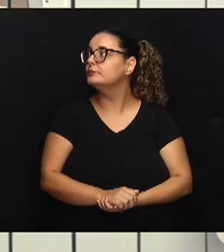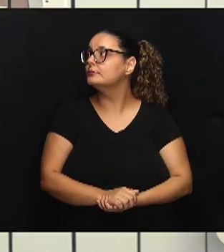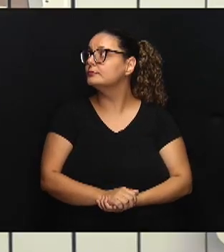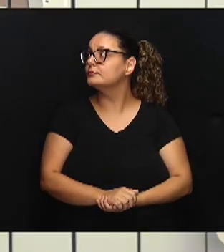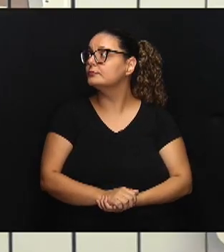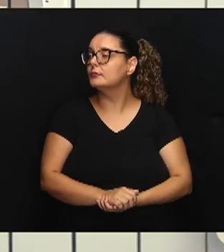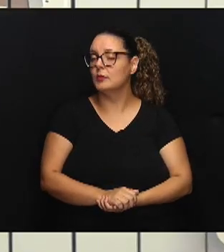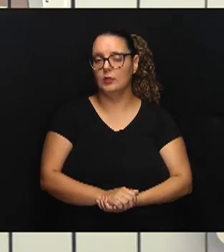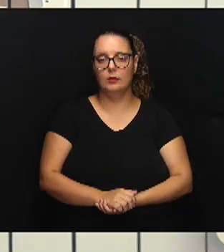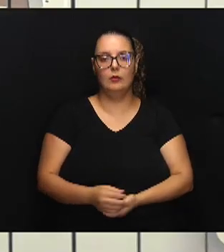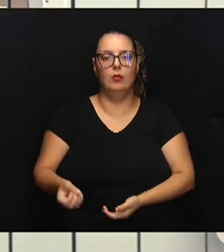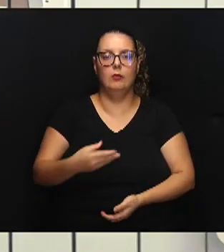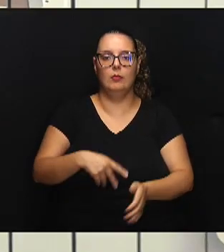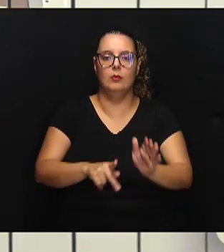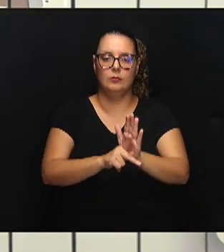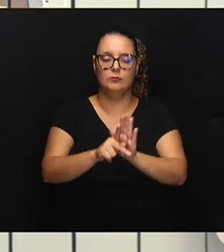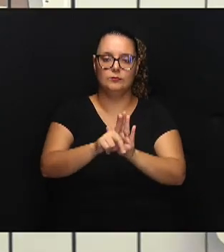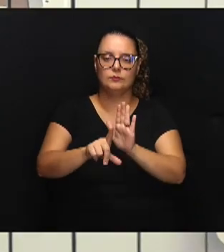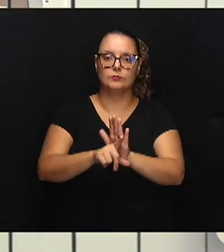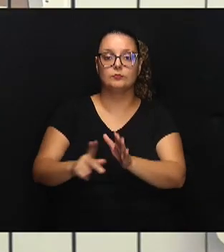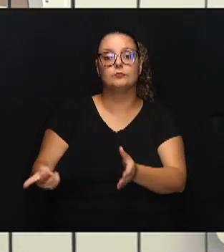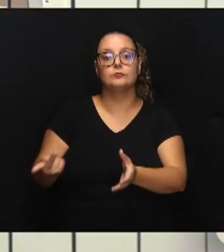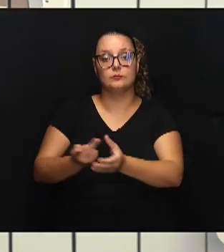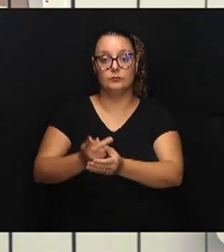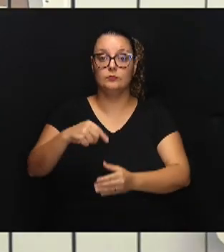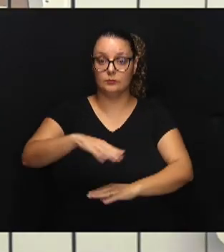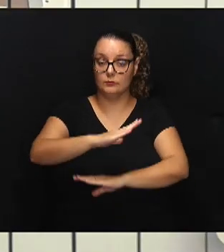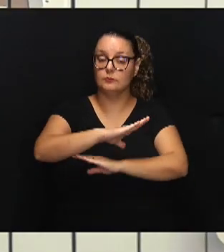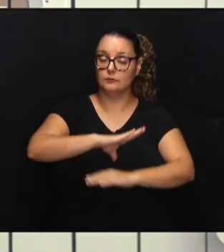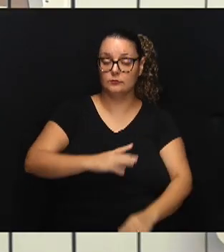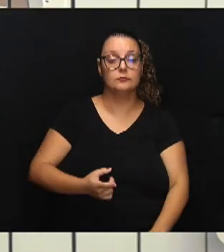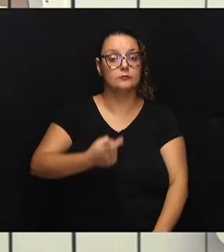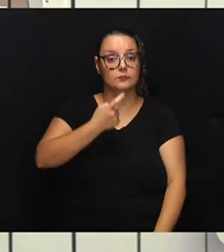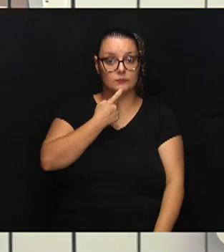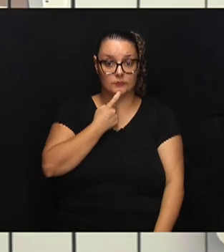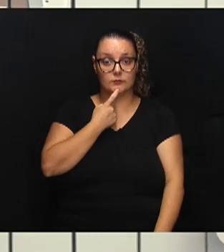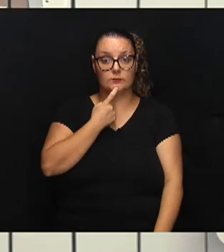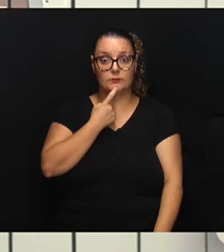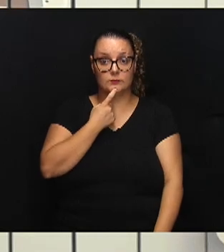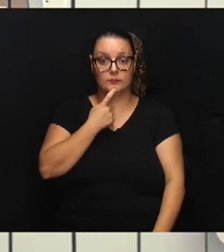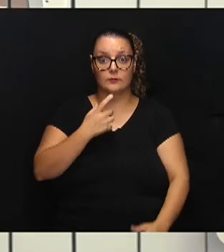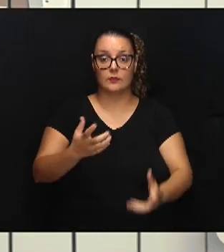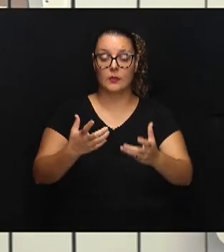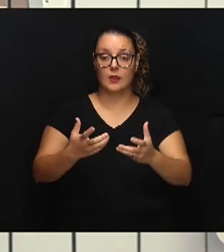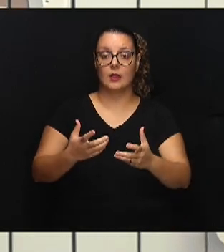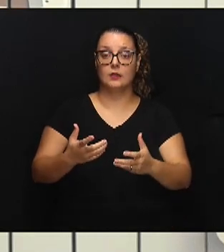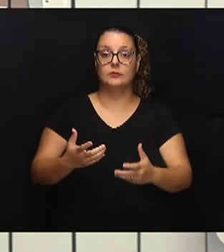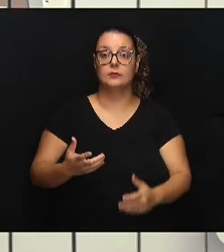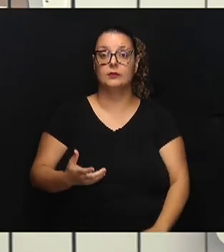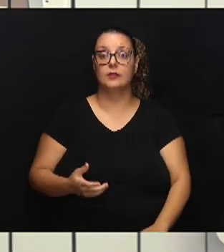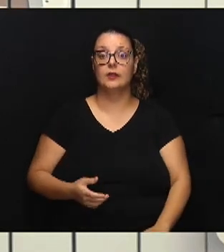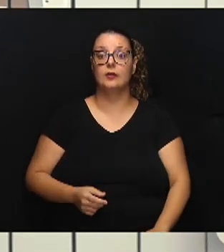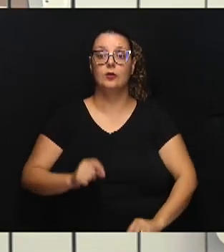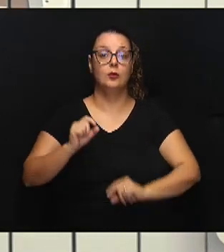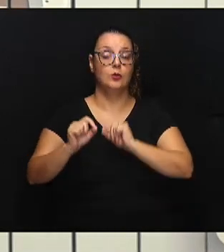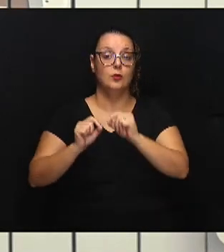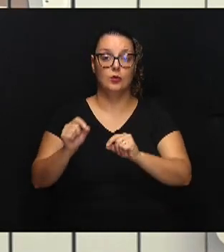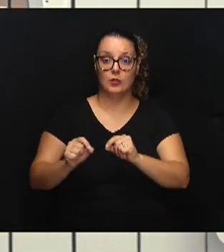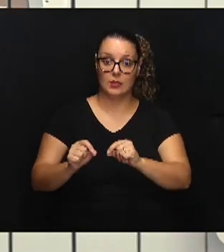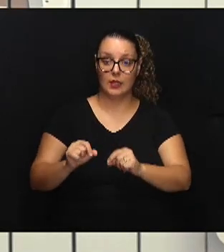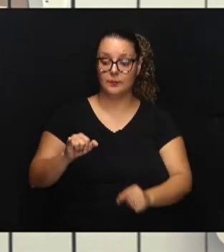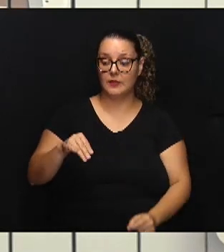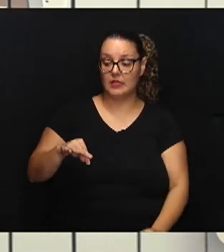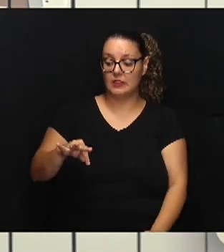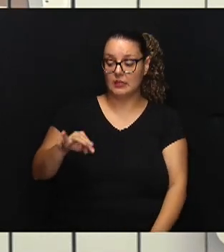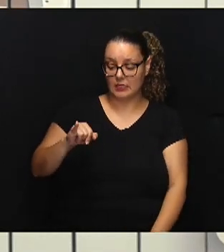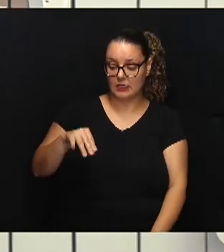Um novo projeto de lei protocolado aqui na Câmara Municipal de Campinas quer impedir a instalação de qualquer